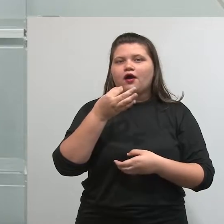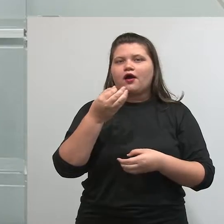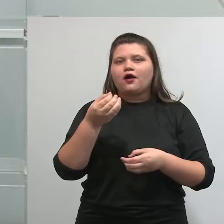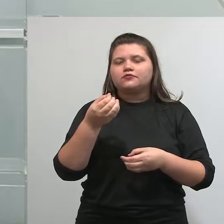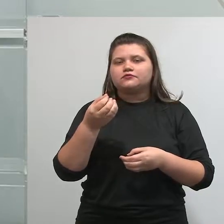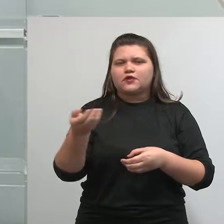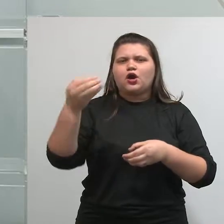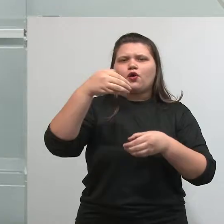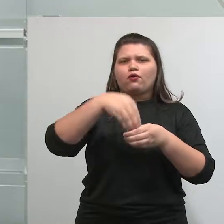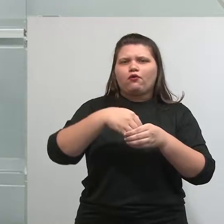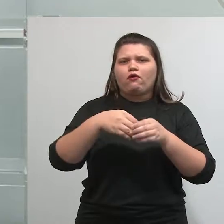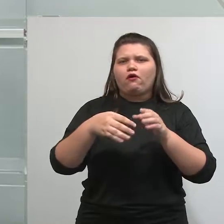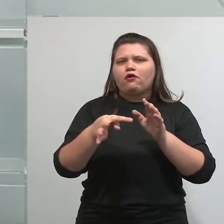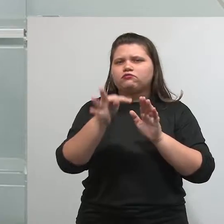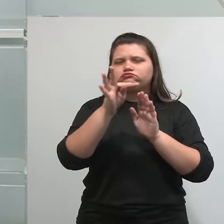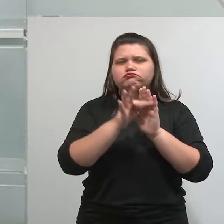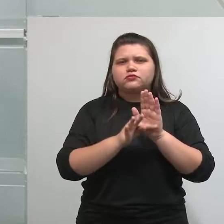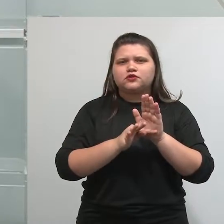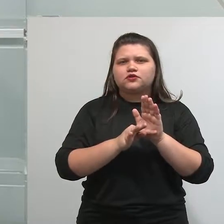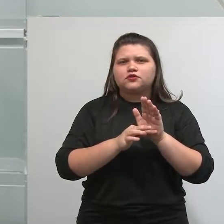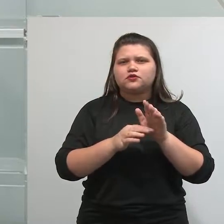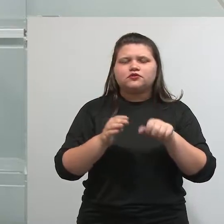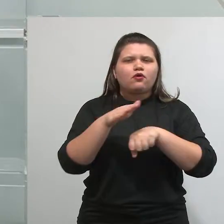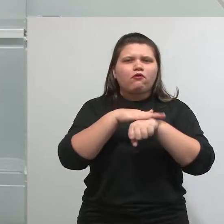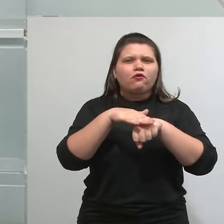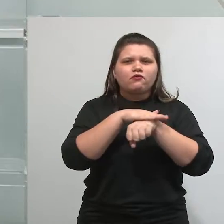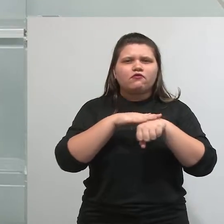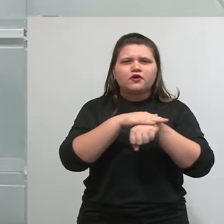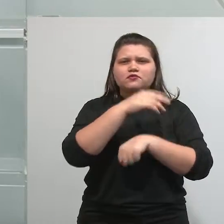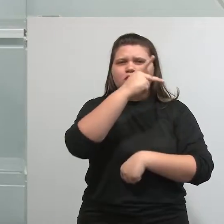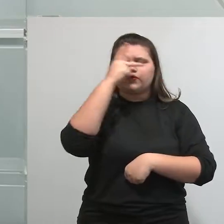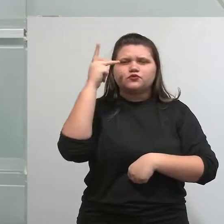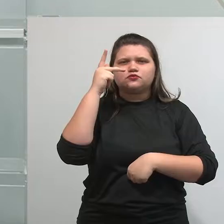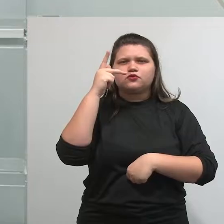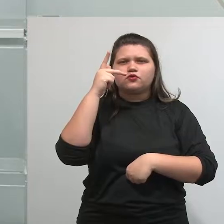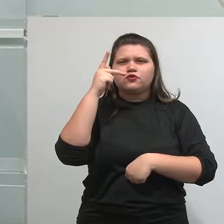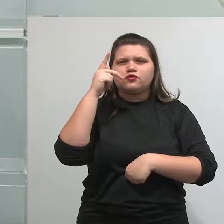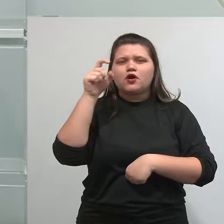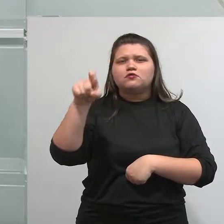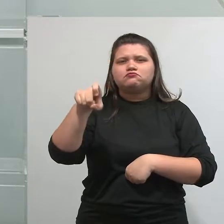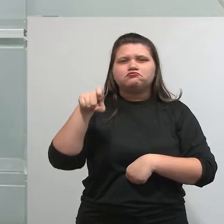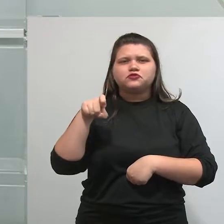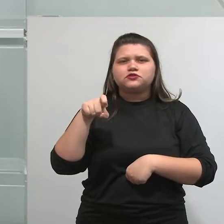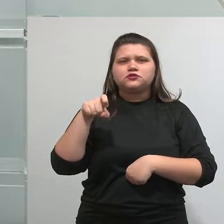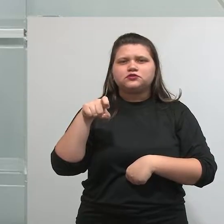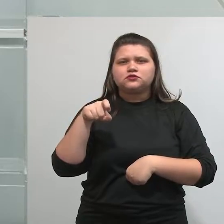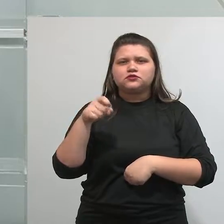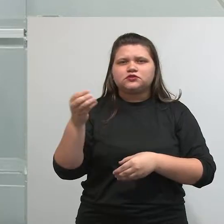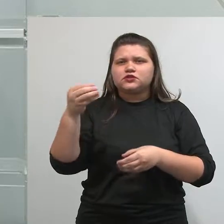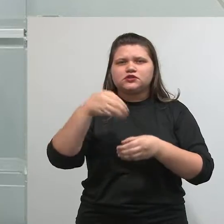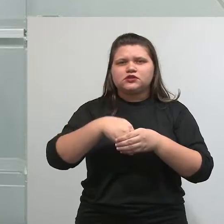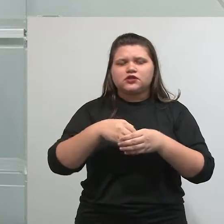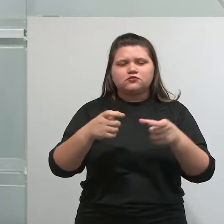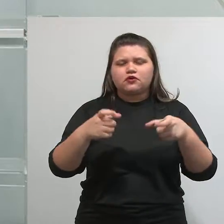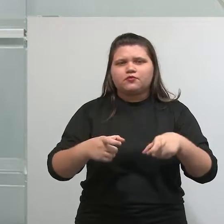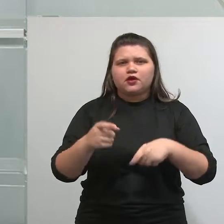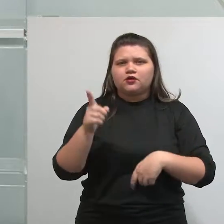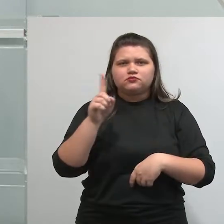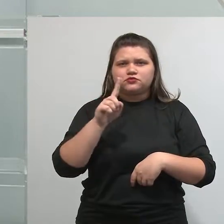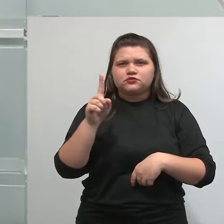observações, conversei com uma pessoa X que não é daquele ambiente, mas observou